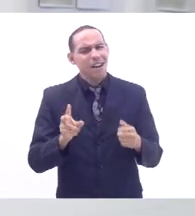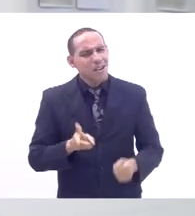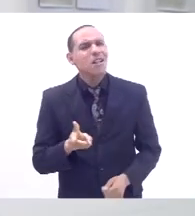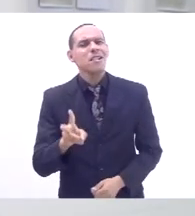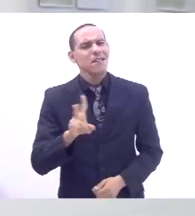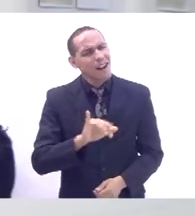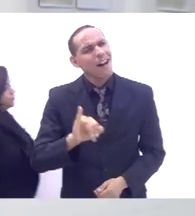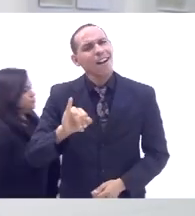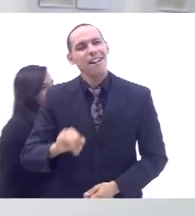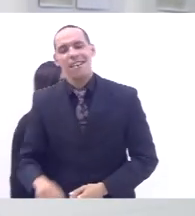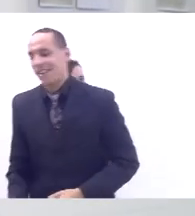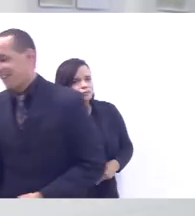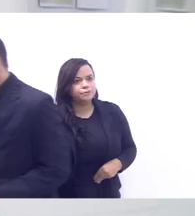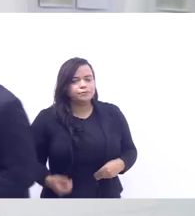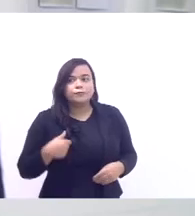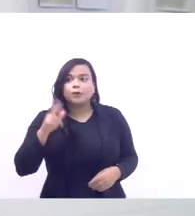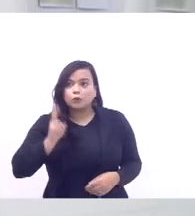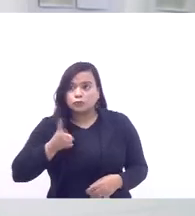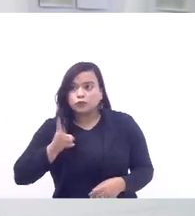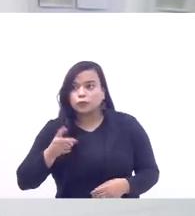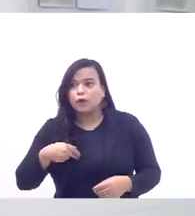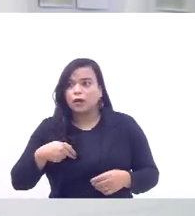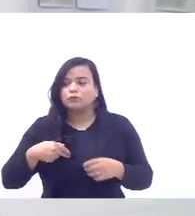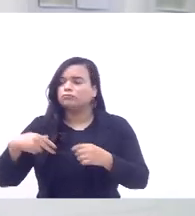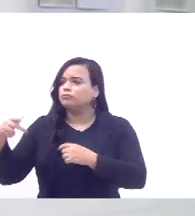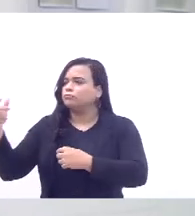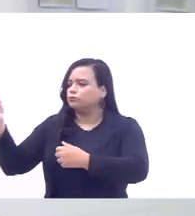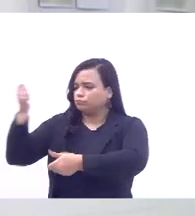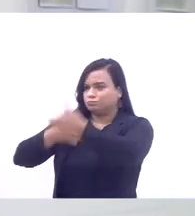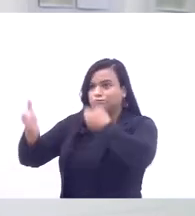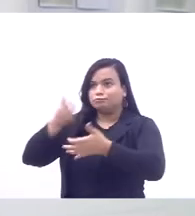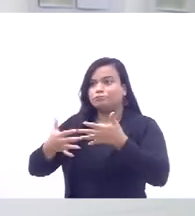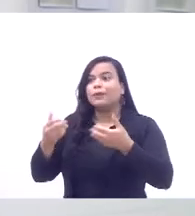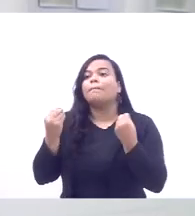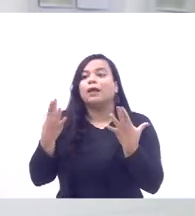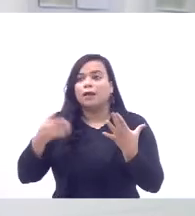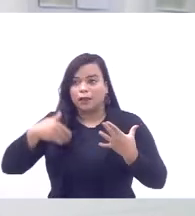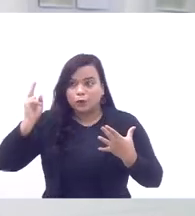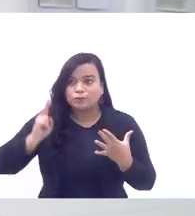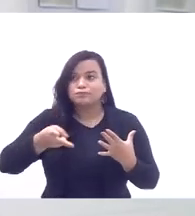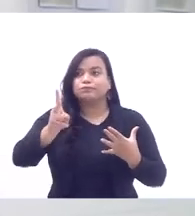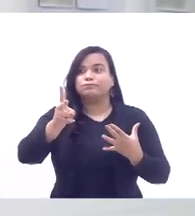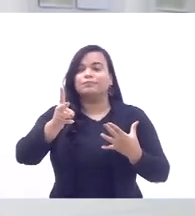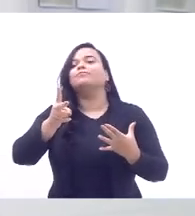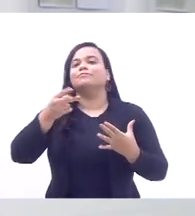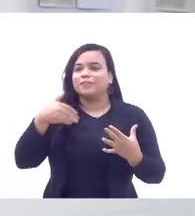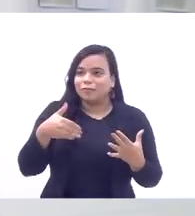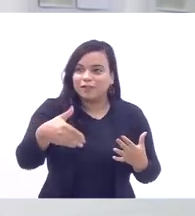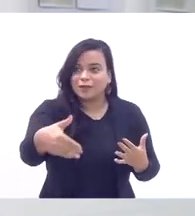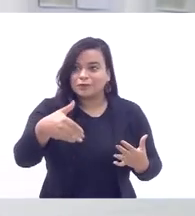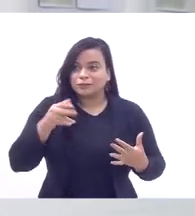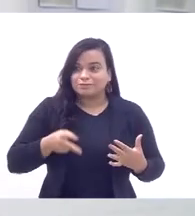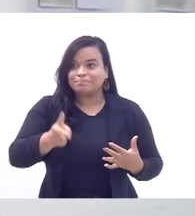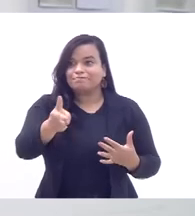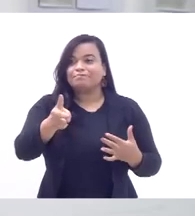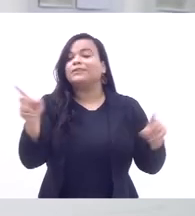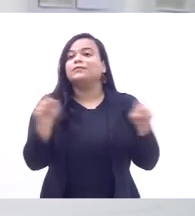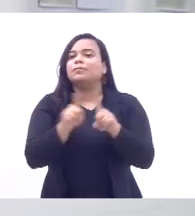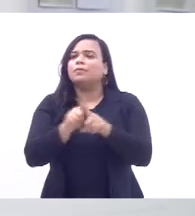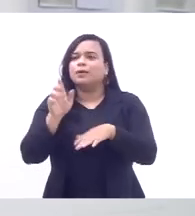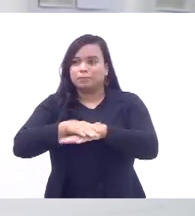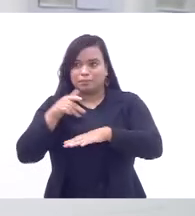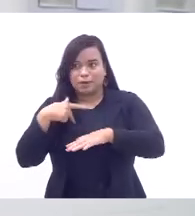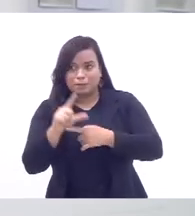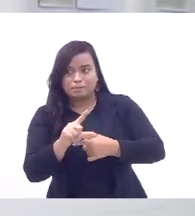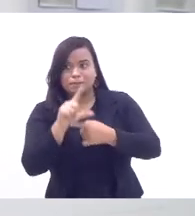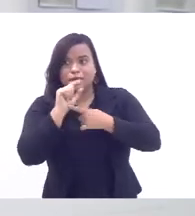adiante, palavras para que eu seguisse em frente. E eu preferi